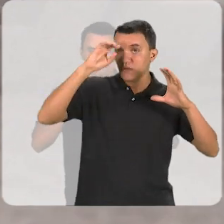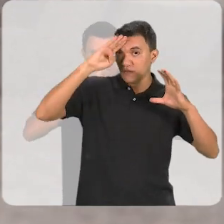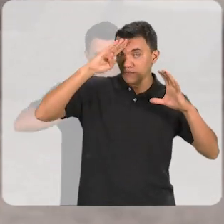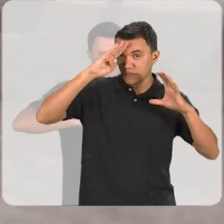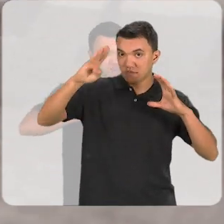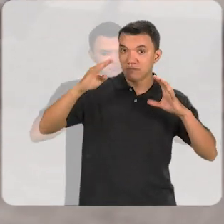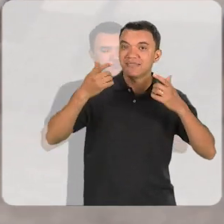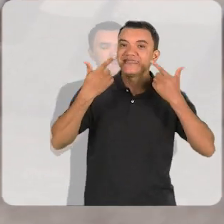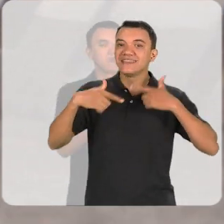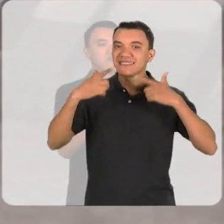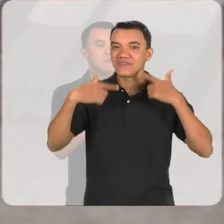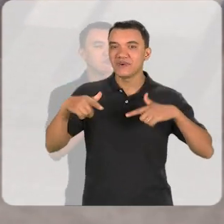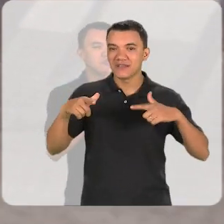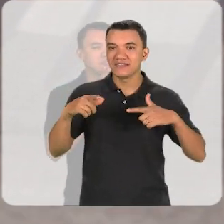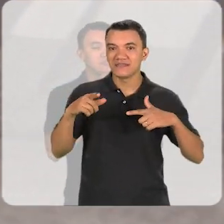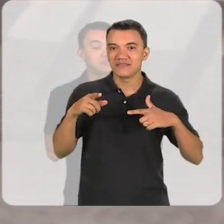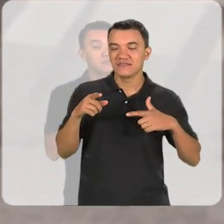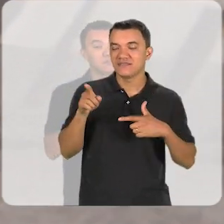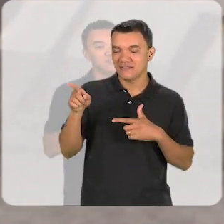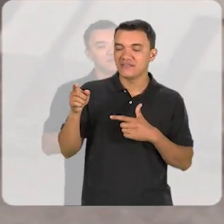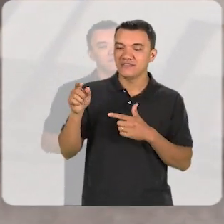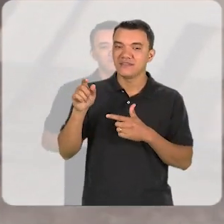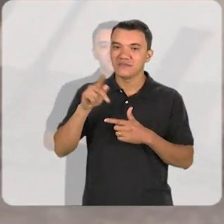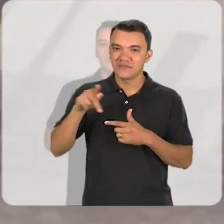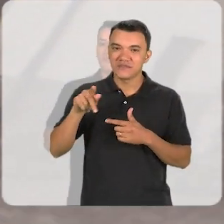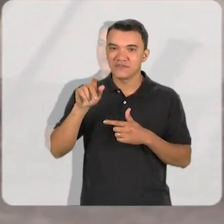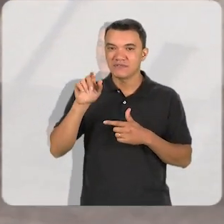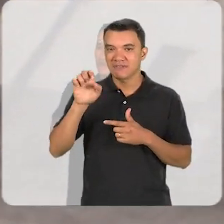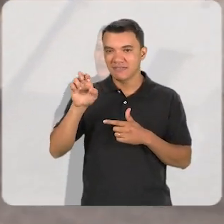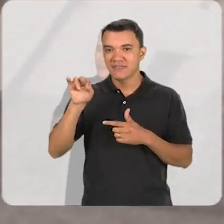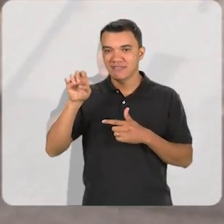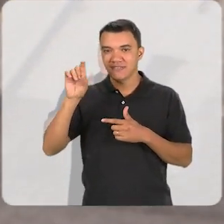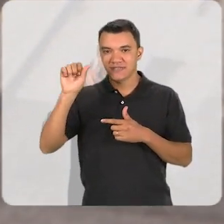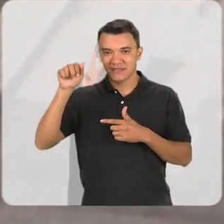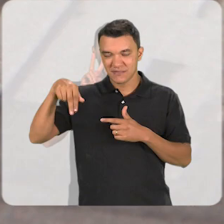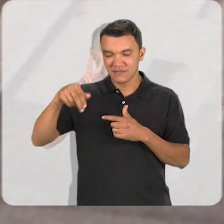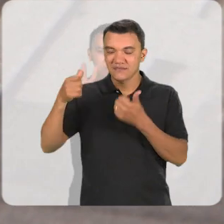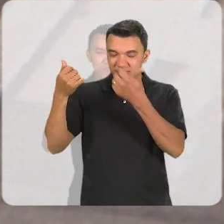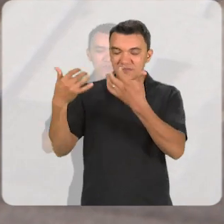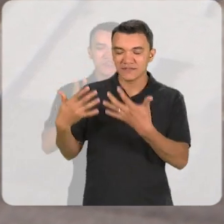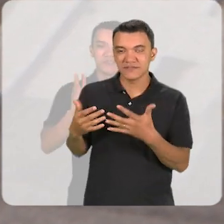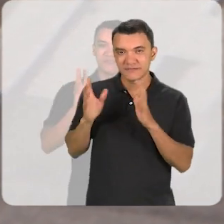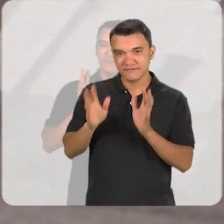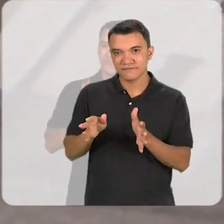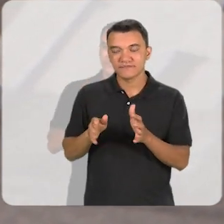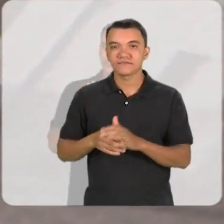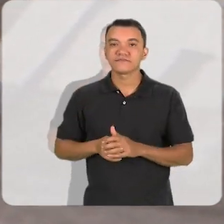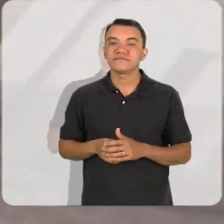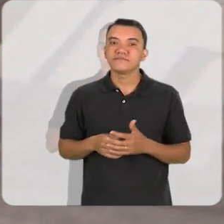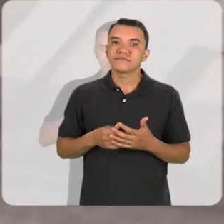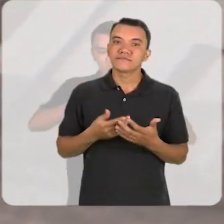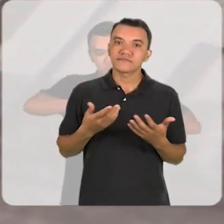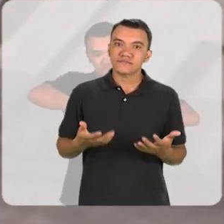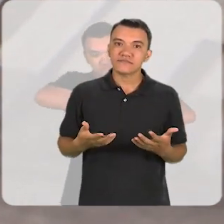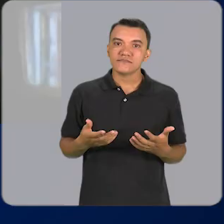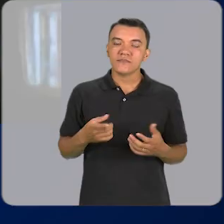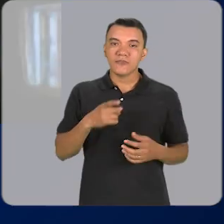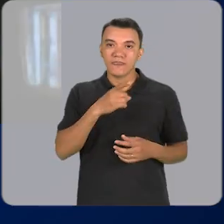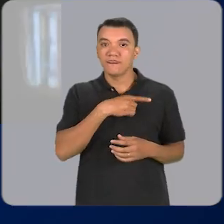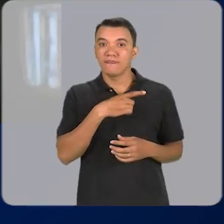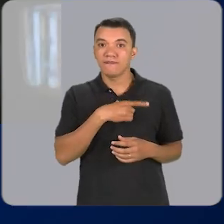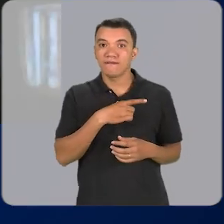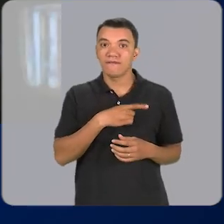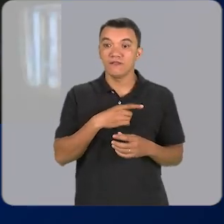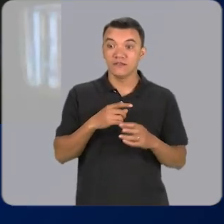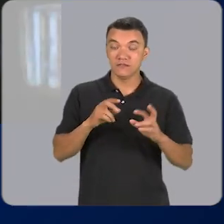da linguagem, como essas que a professora Erida, né, acaba de explicar, né, que tenham